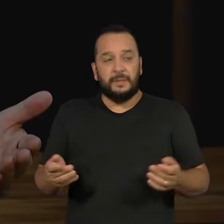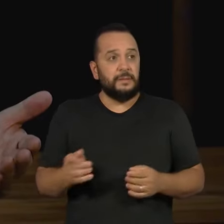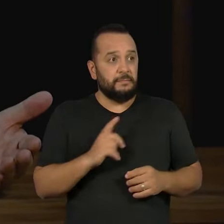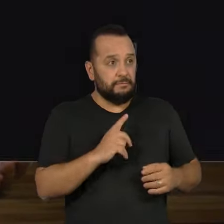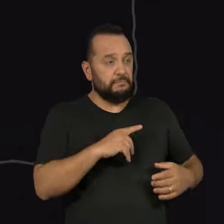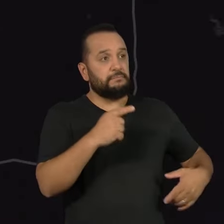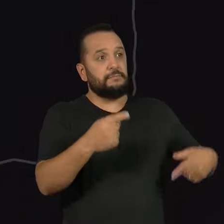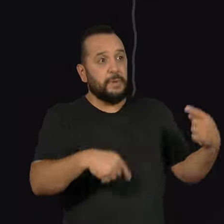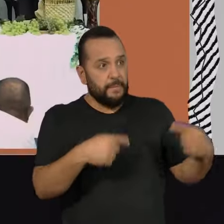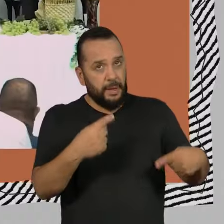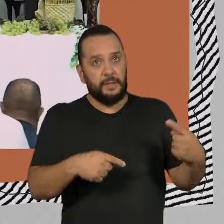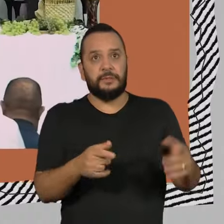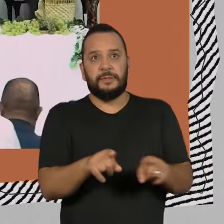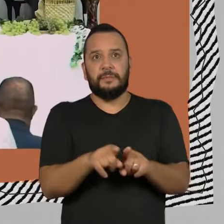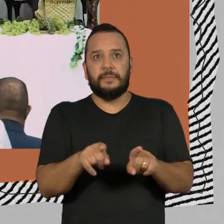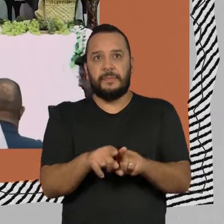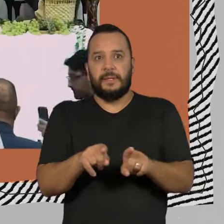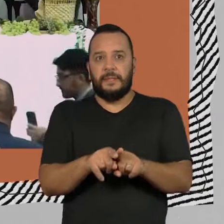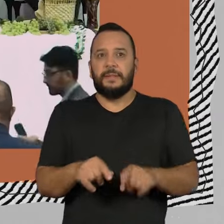debate